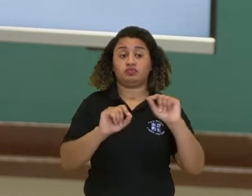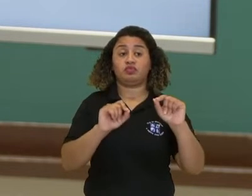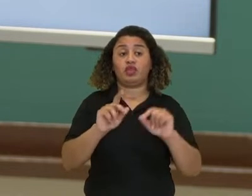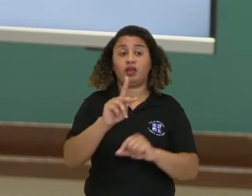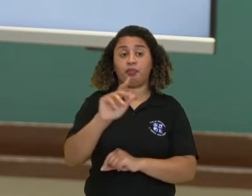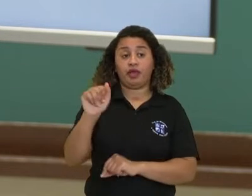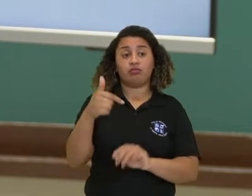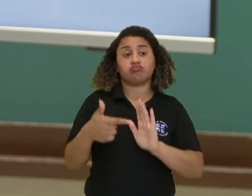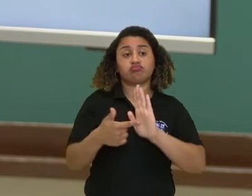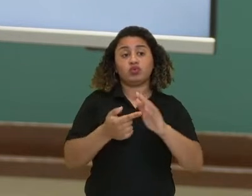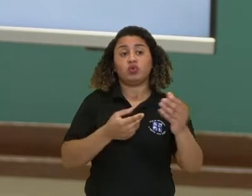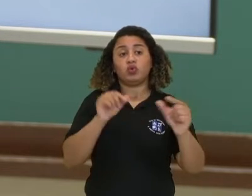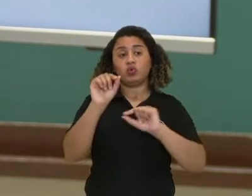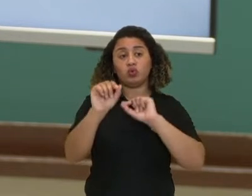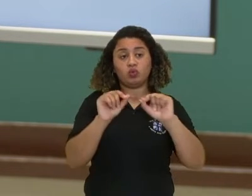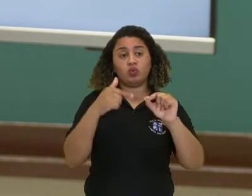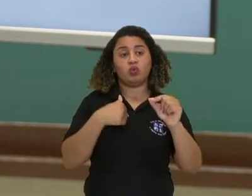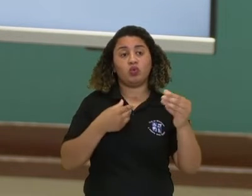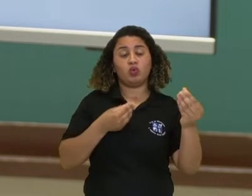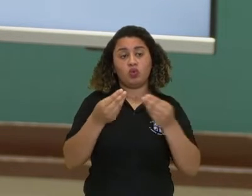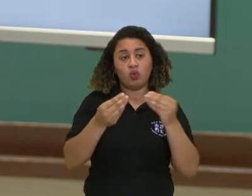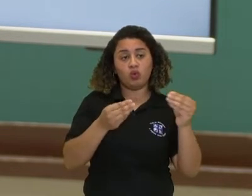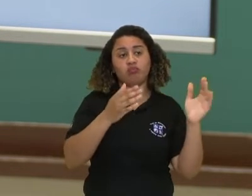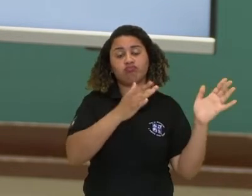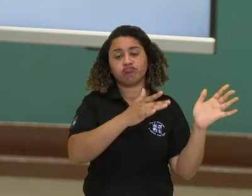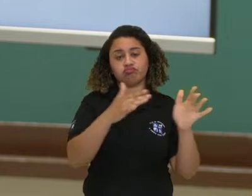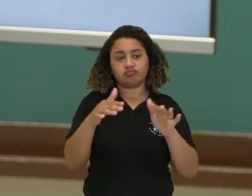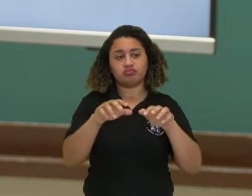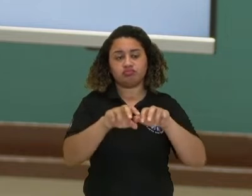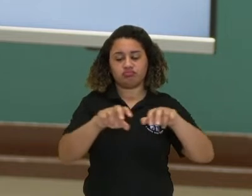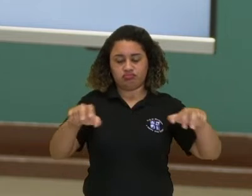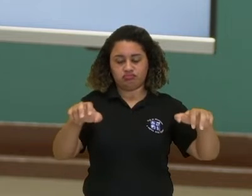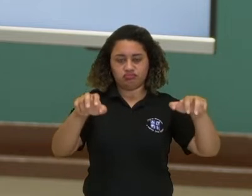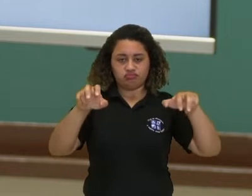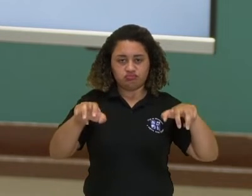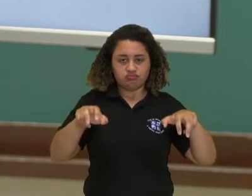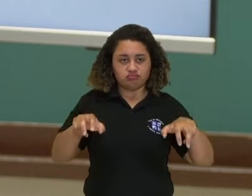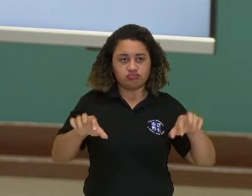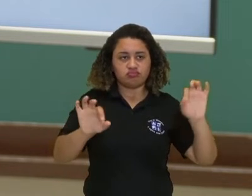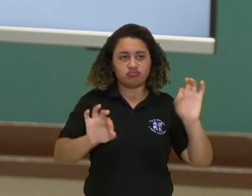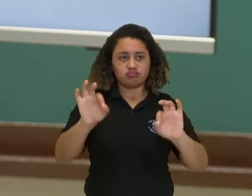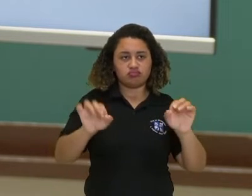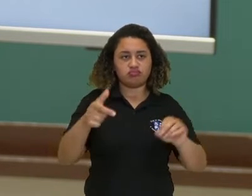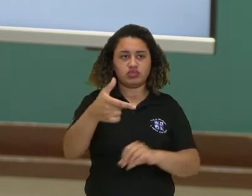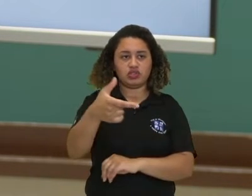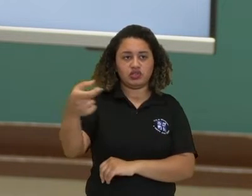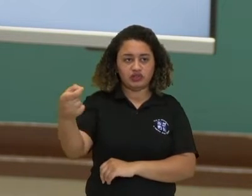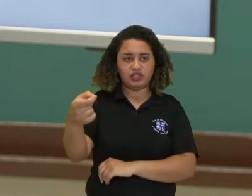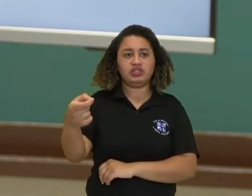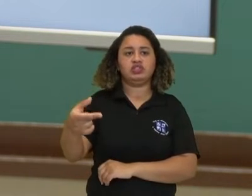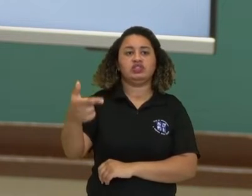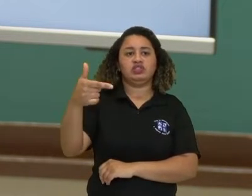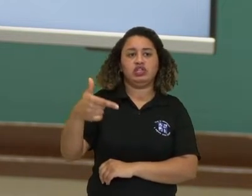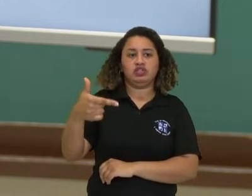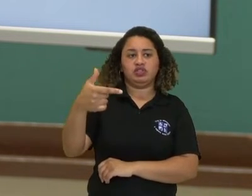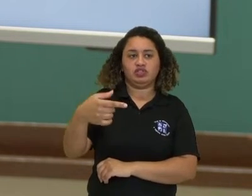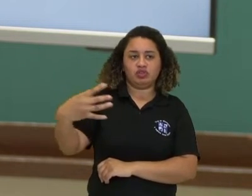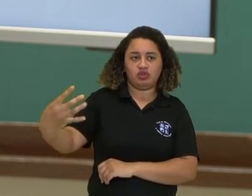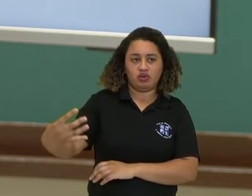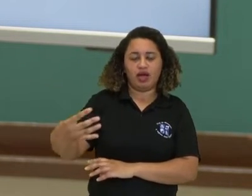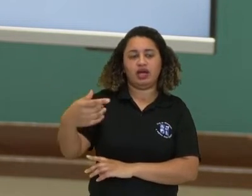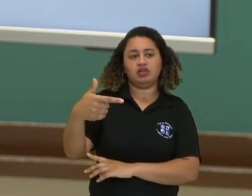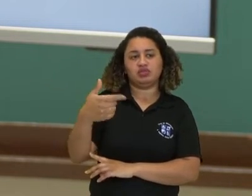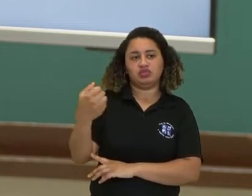que mostra a ordem dessas poltronas, né? Temos 20, na primeira fila 20 poltronas,